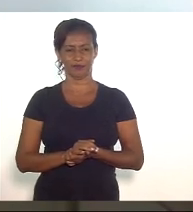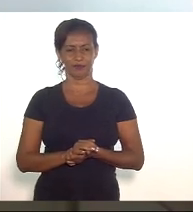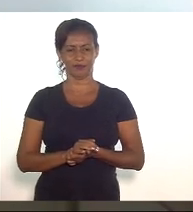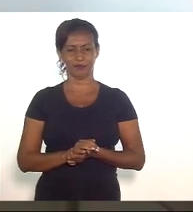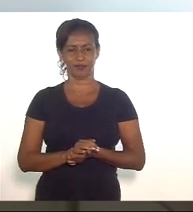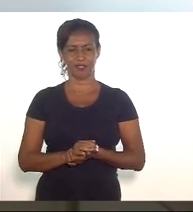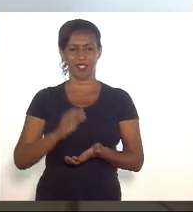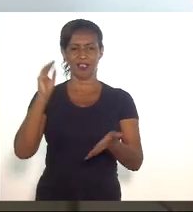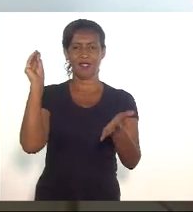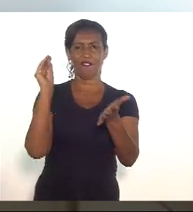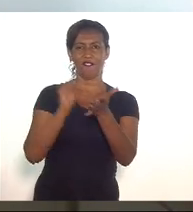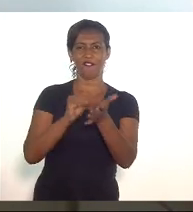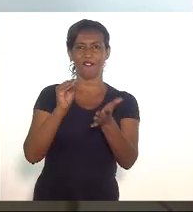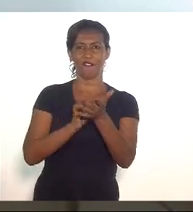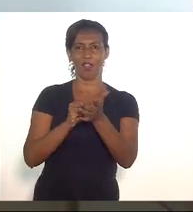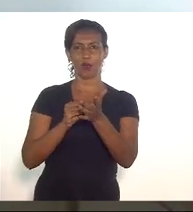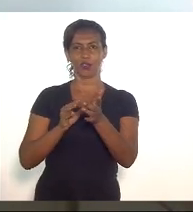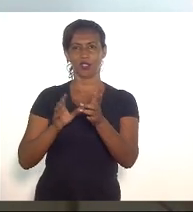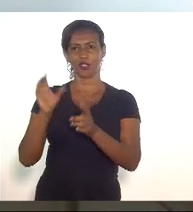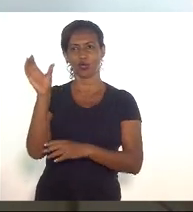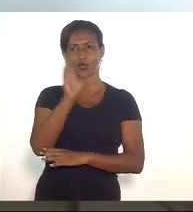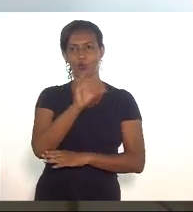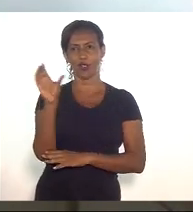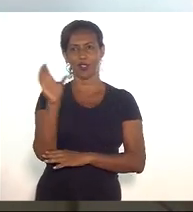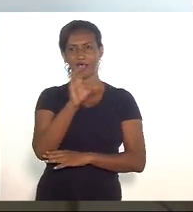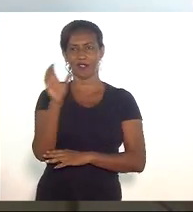à falta de coordenação interna.